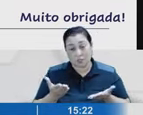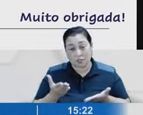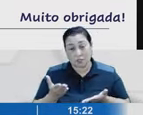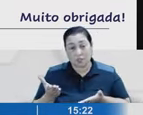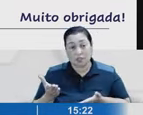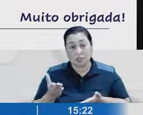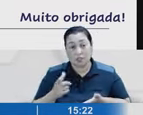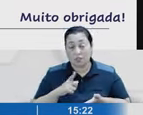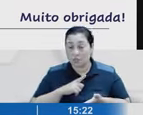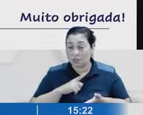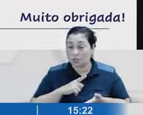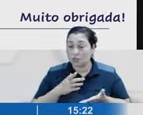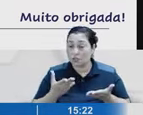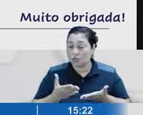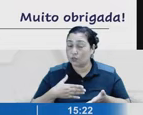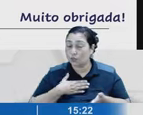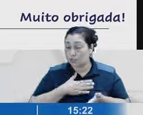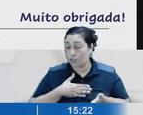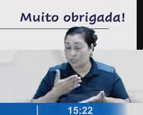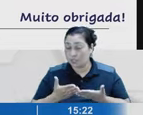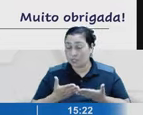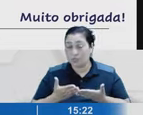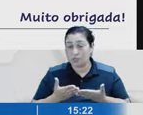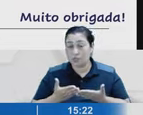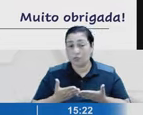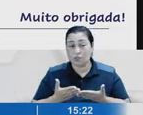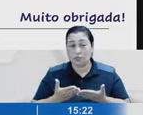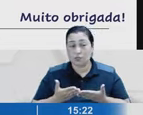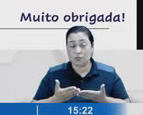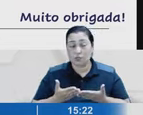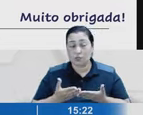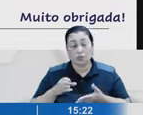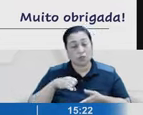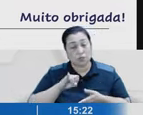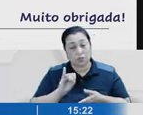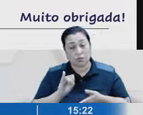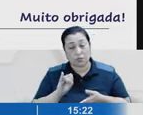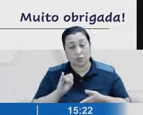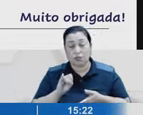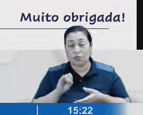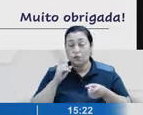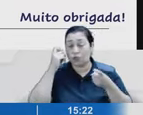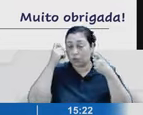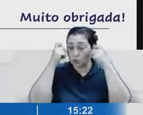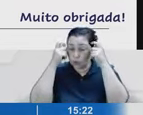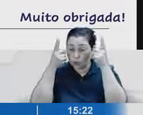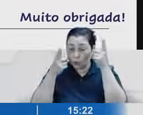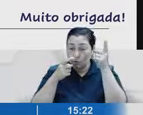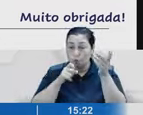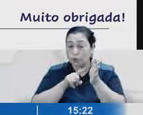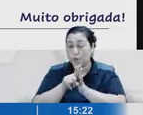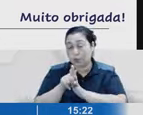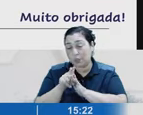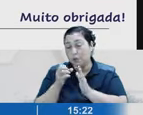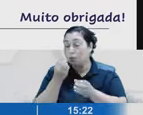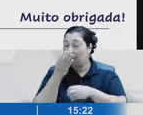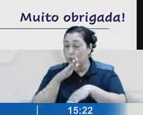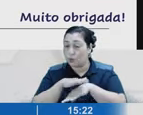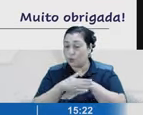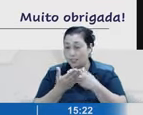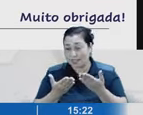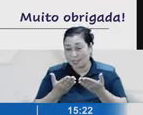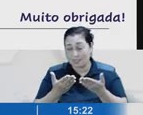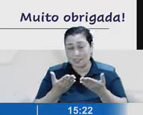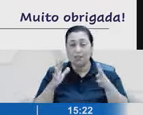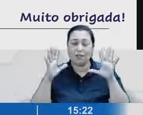tenham apreciado, né? E qualquer dúvida, estou aqui. Uma boa tarde. Mais uma vez,